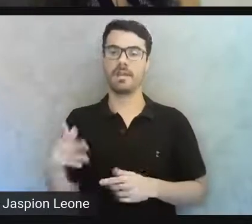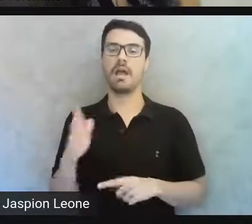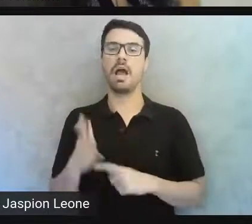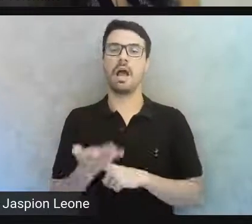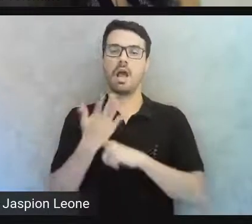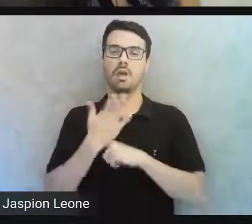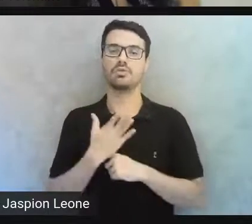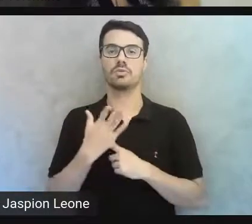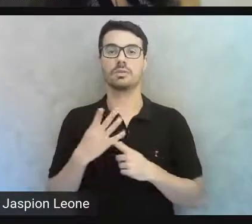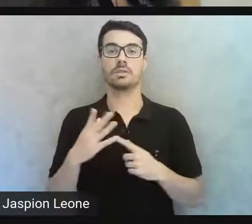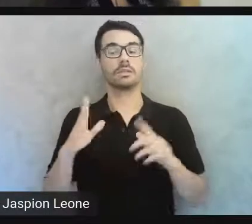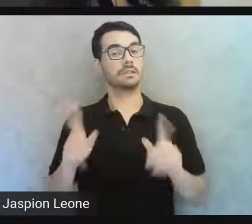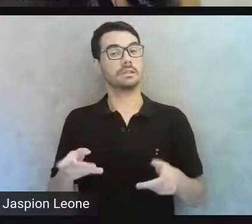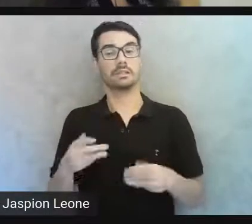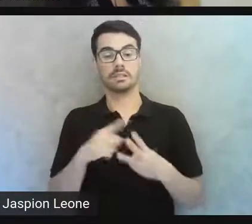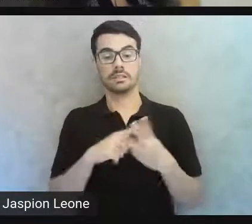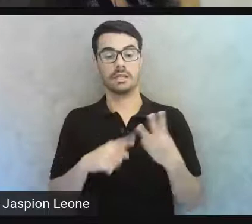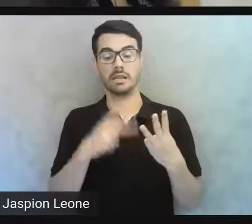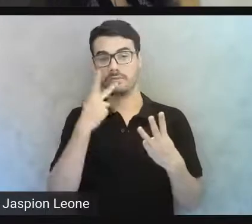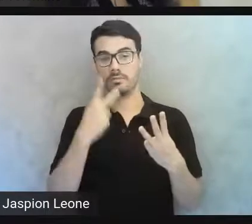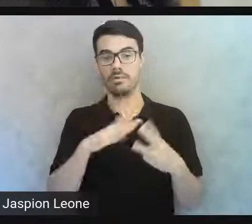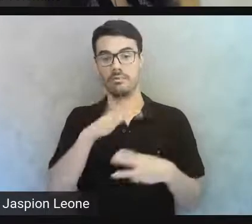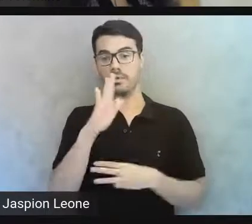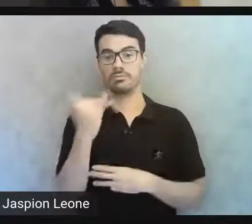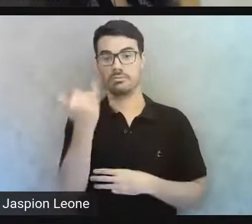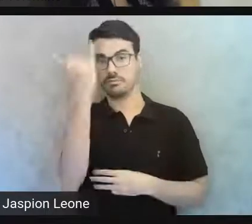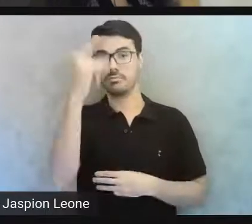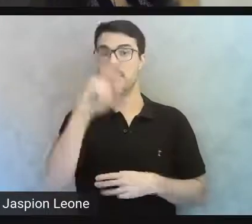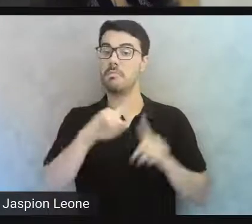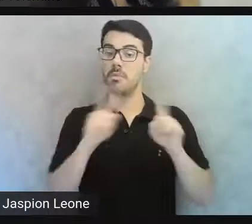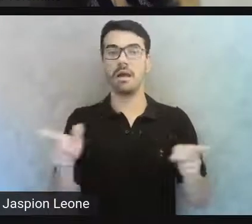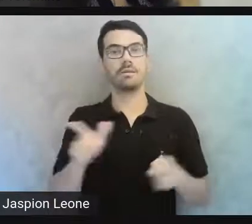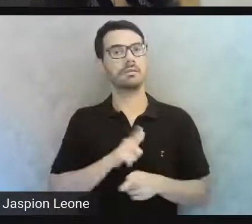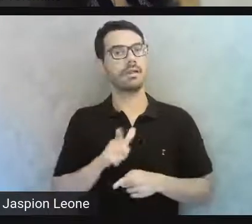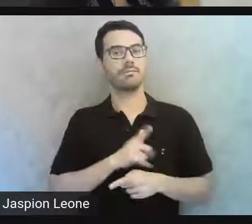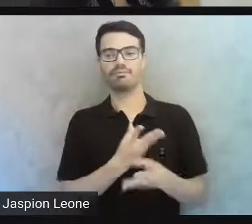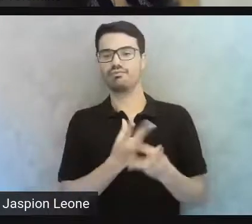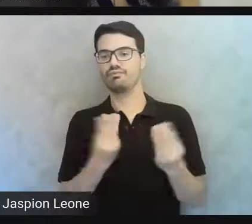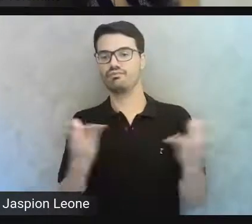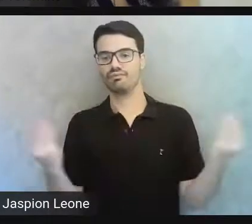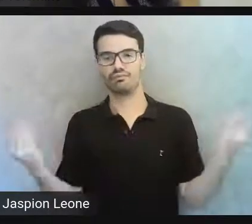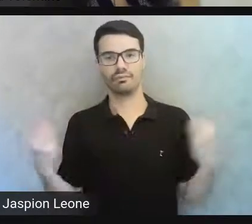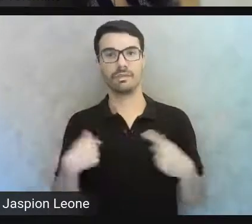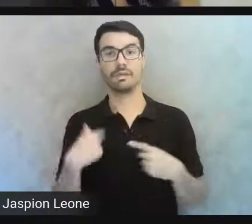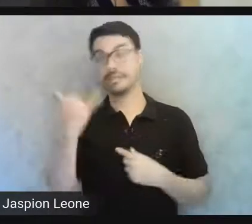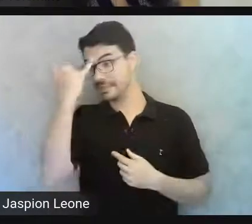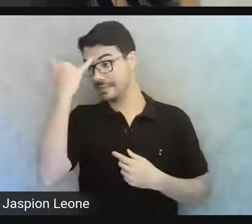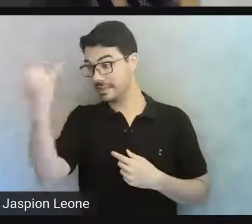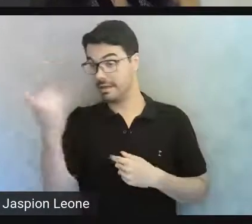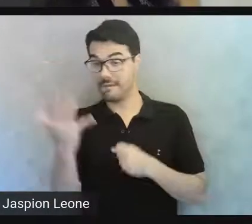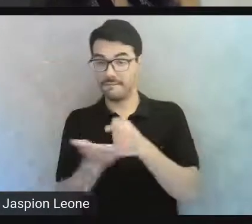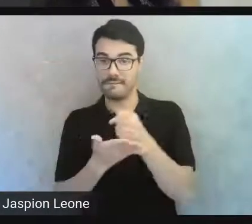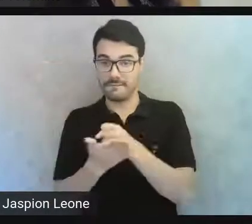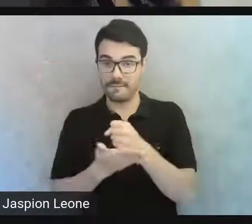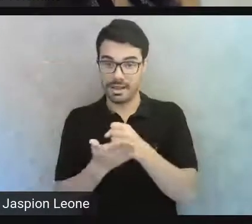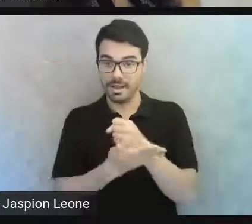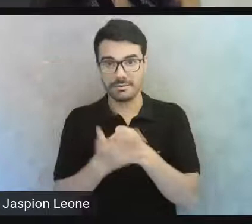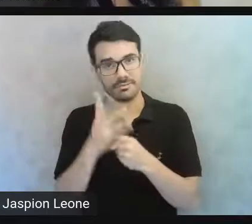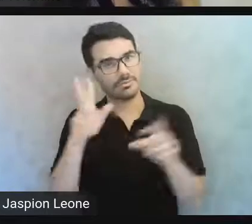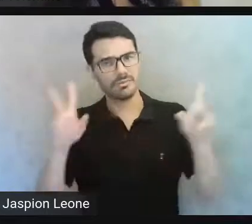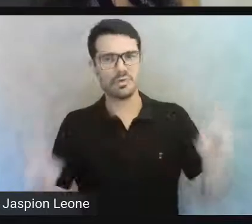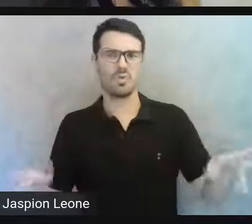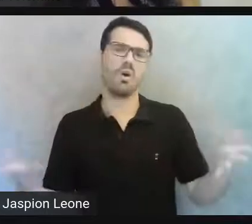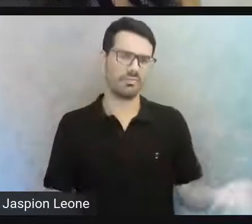citar 3 aqui, mas tem uma infinidade de aplicativos e a ideia básica deles é a mesma coisa, né?